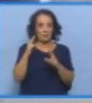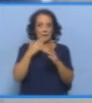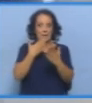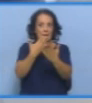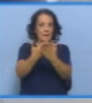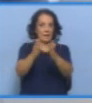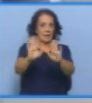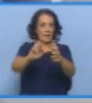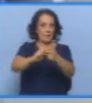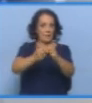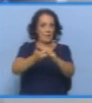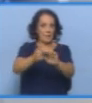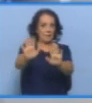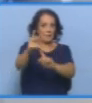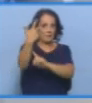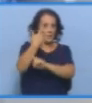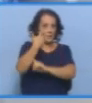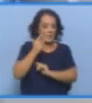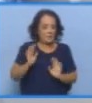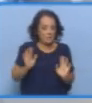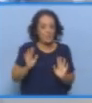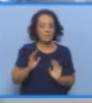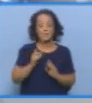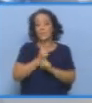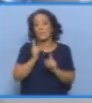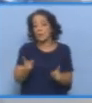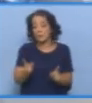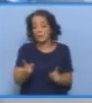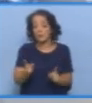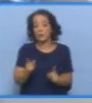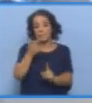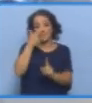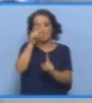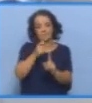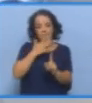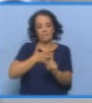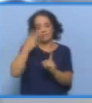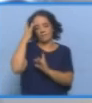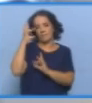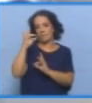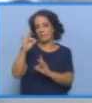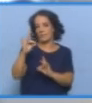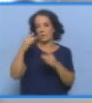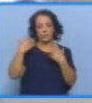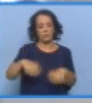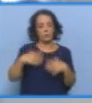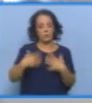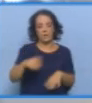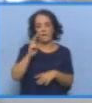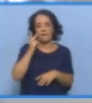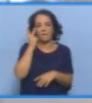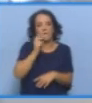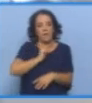digamos, as imagens depois. Não dará problema, por certo. Porque foi alguém que marcou e continua a marcar profundamente a minha